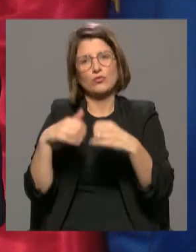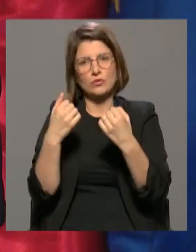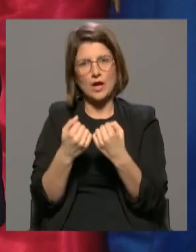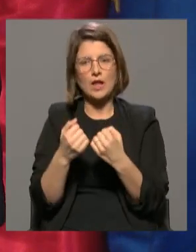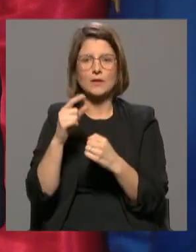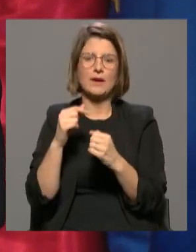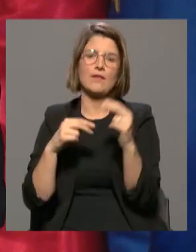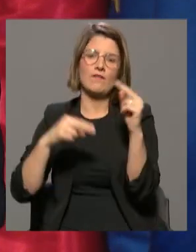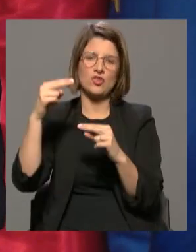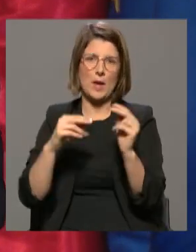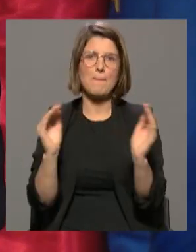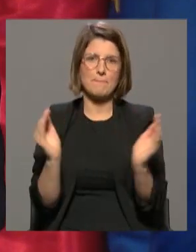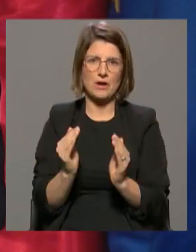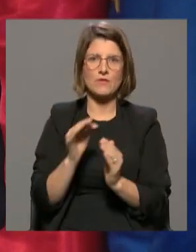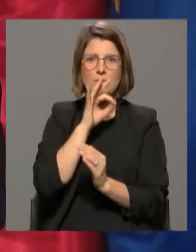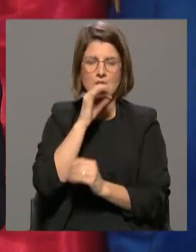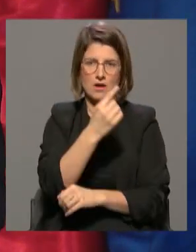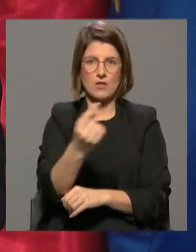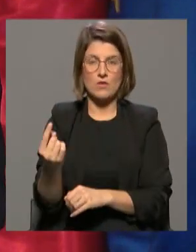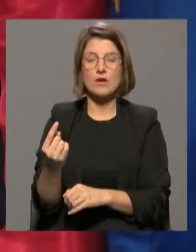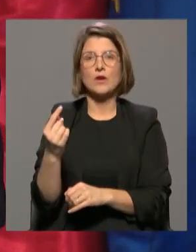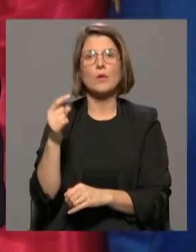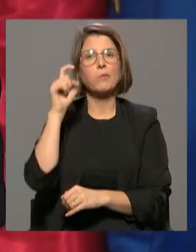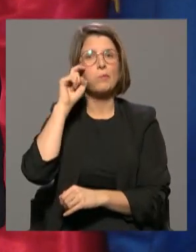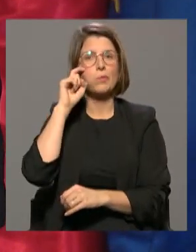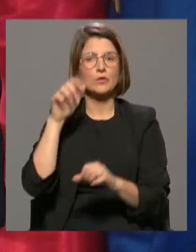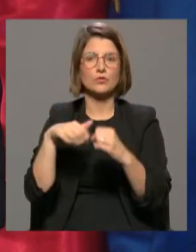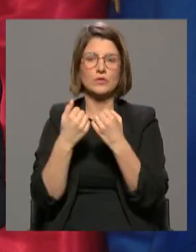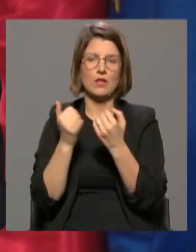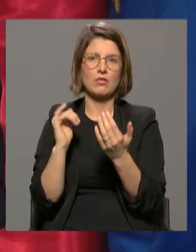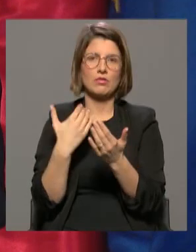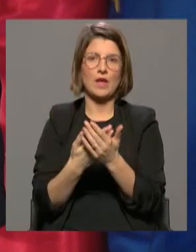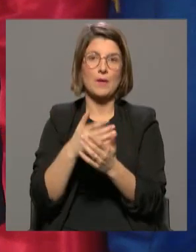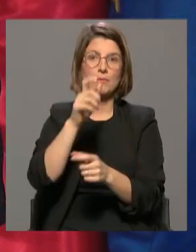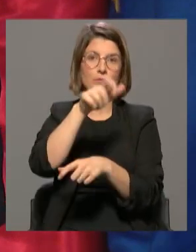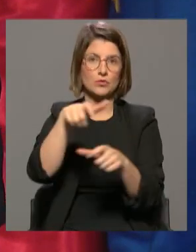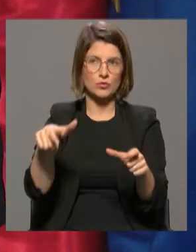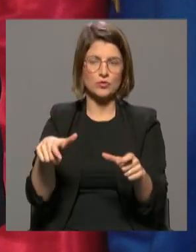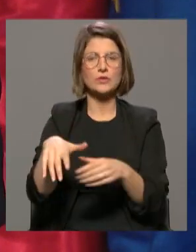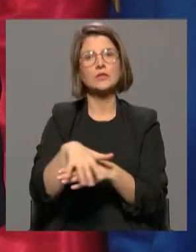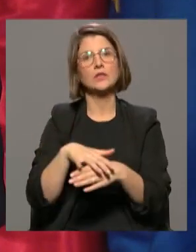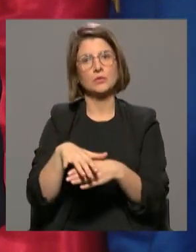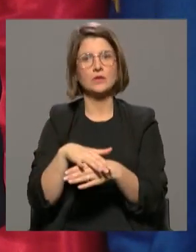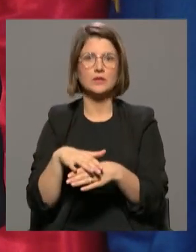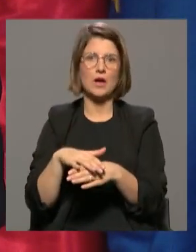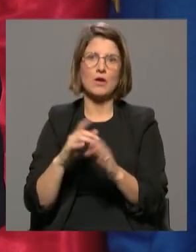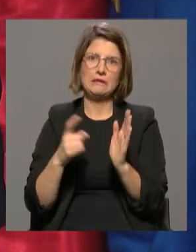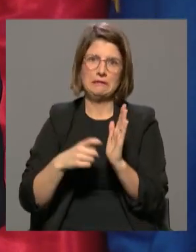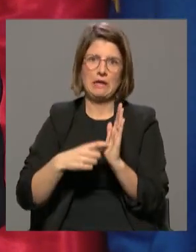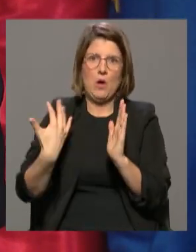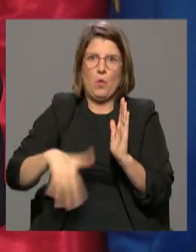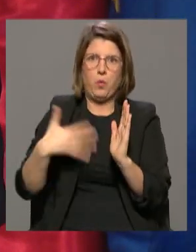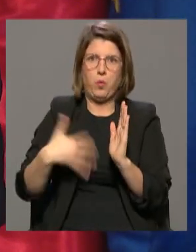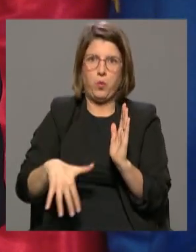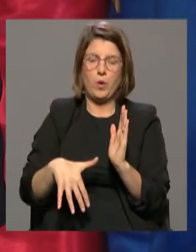famílias garantindo assim maior proteção social aos que se encontram numa situação de especial fragilidade